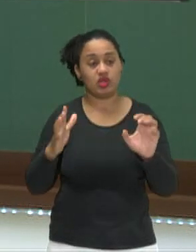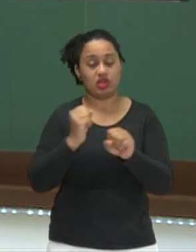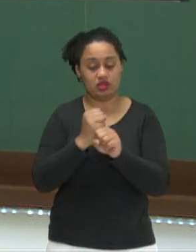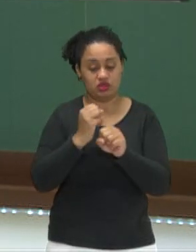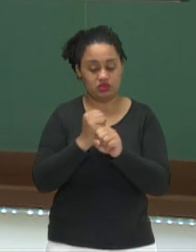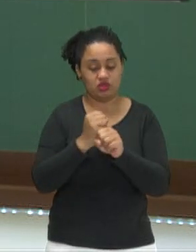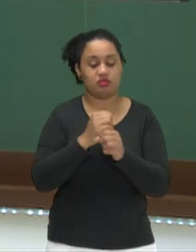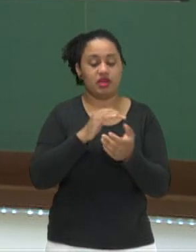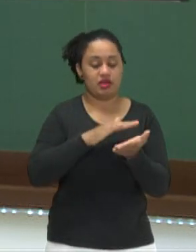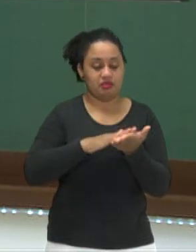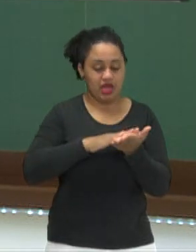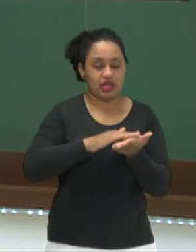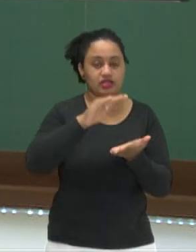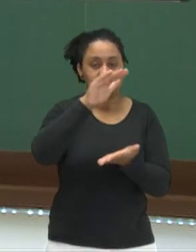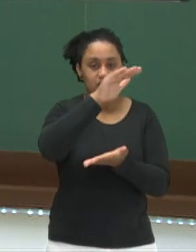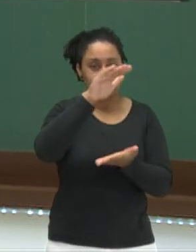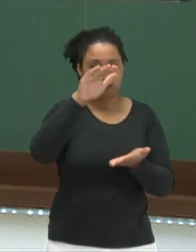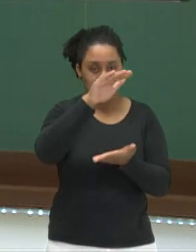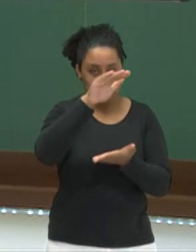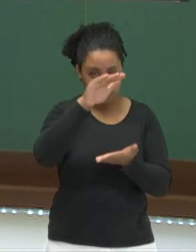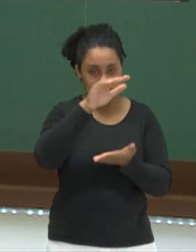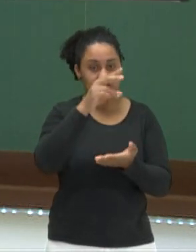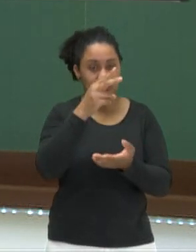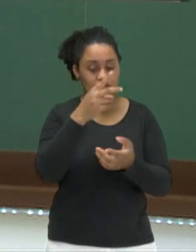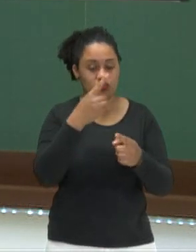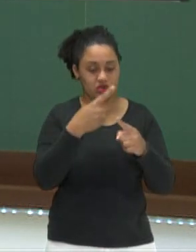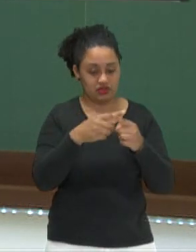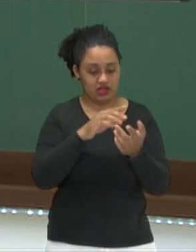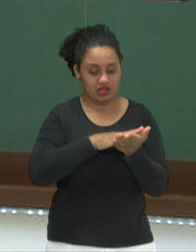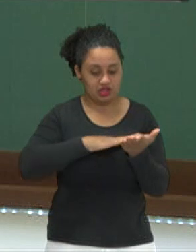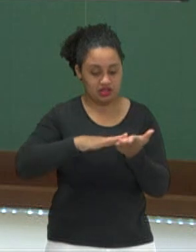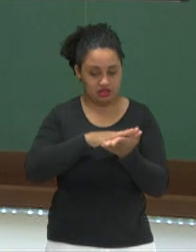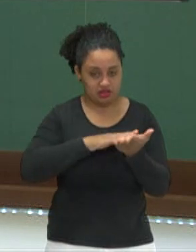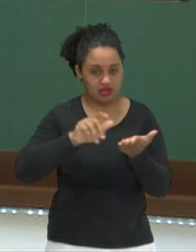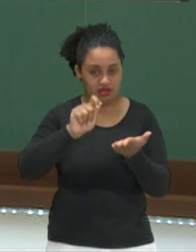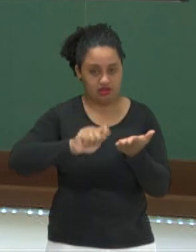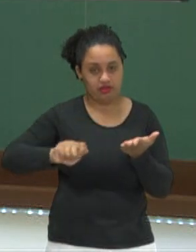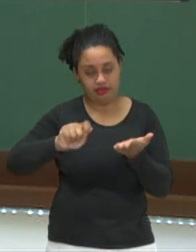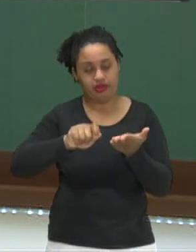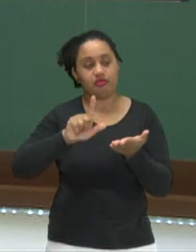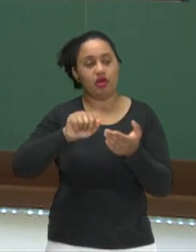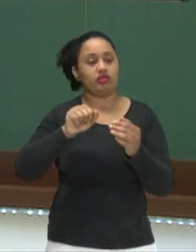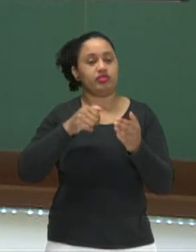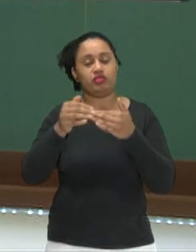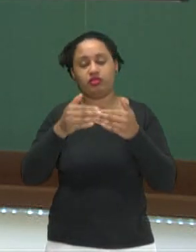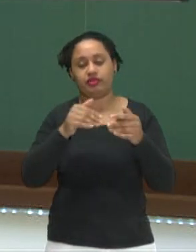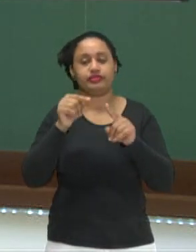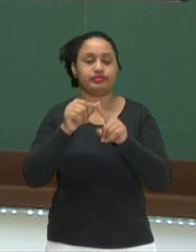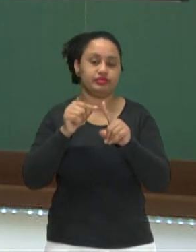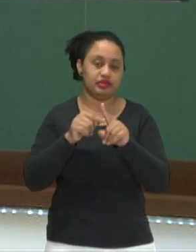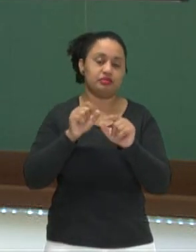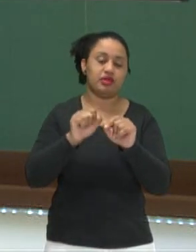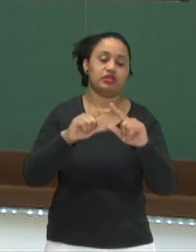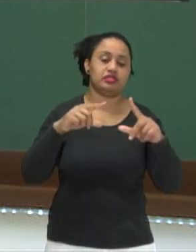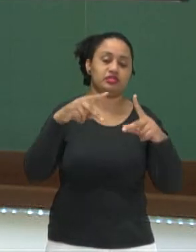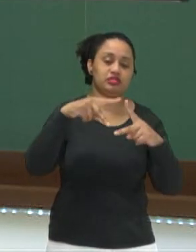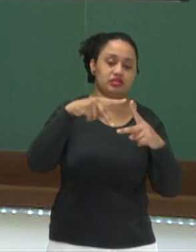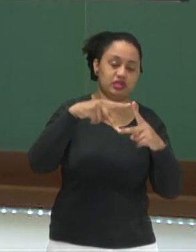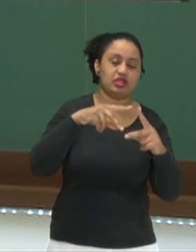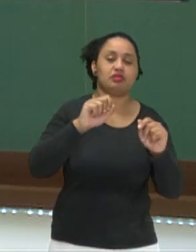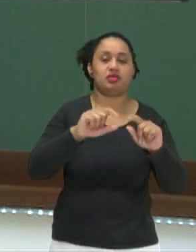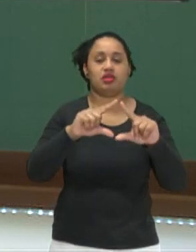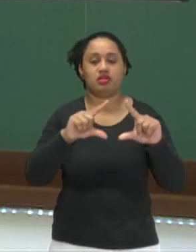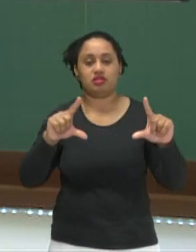soma das duas vezes a área da base, né? Essa base pode ser qualquer formato, pode ser quadrada,